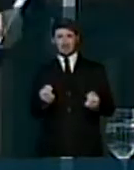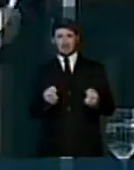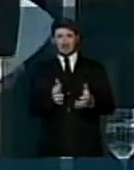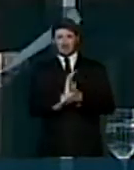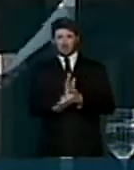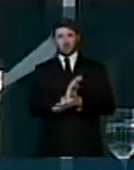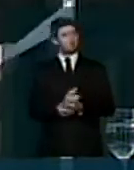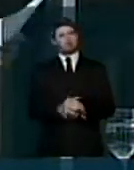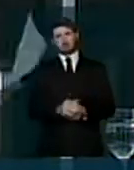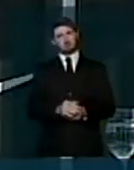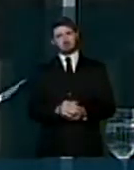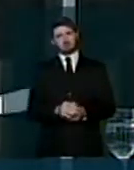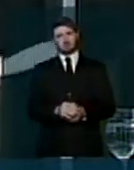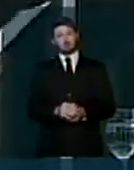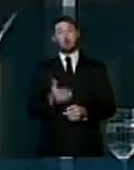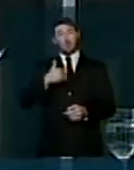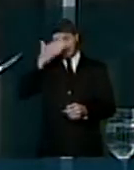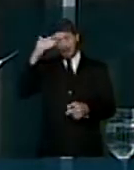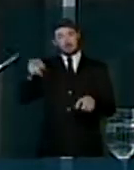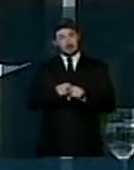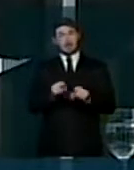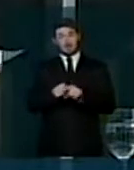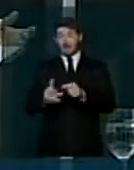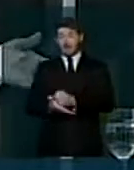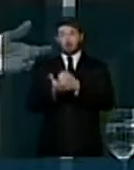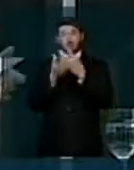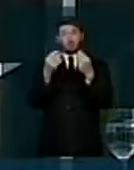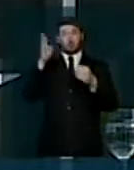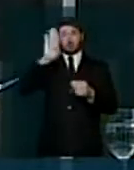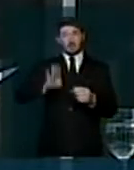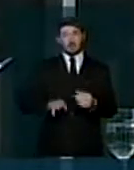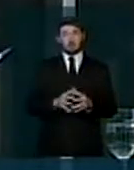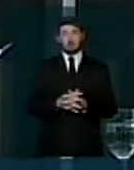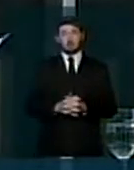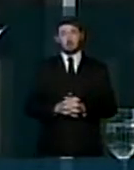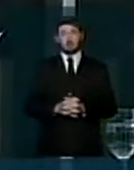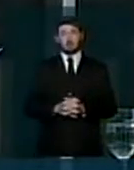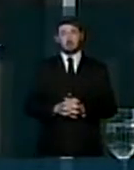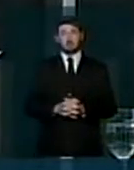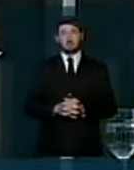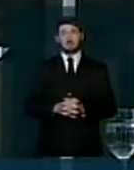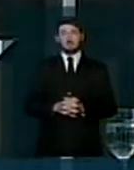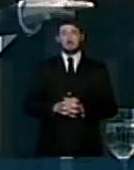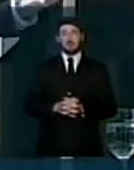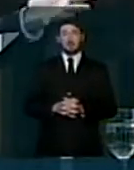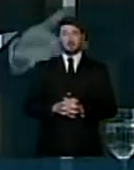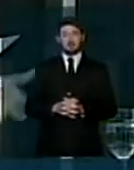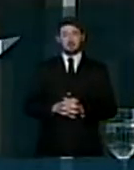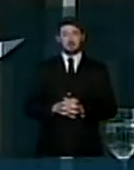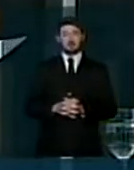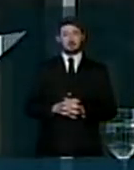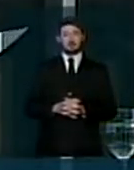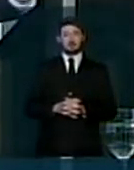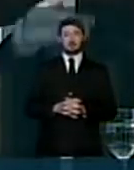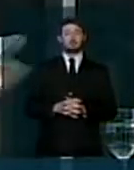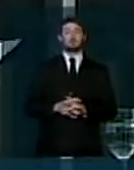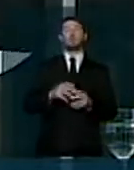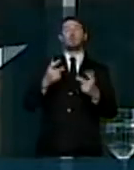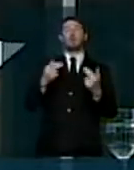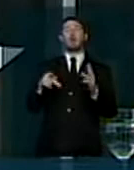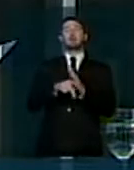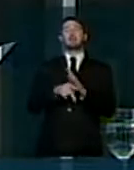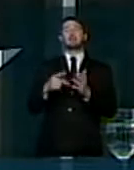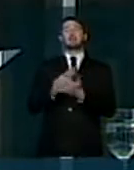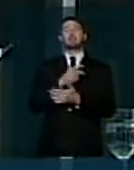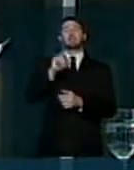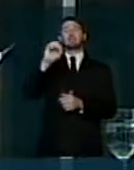discriminação, um pouco do povo árabe que ajudou também a construir o nosso Brasil. O caso Chevron chama a atenção